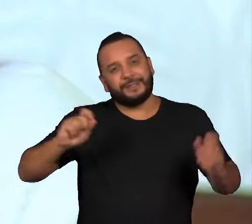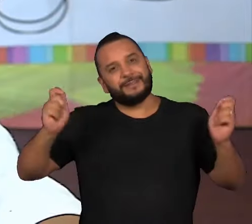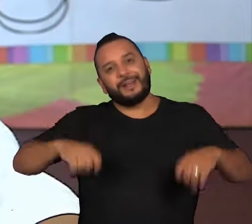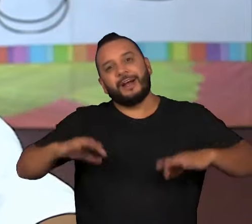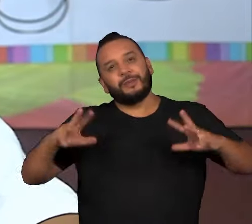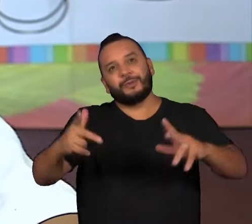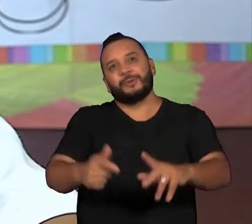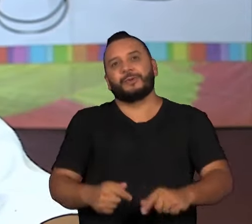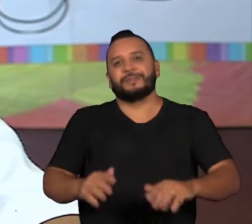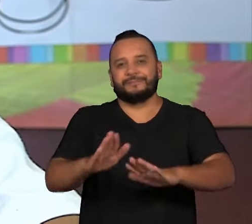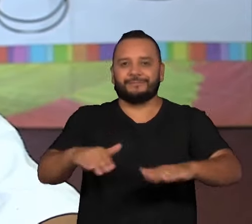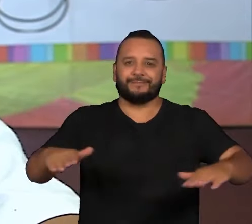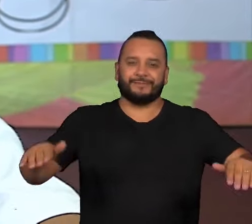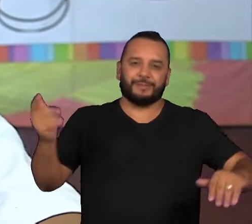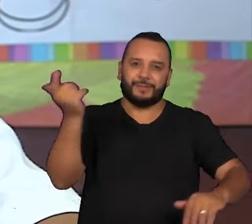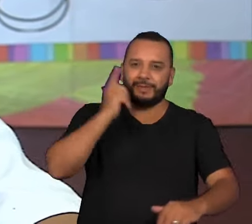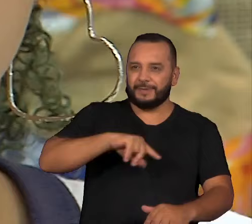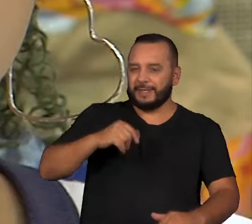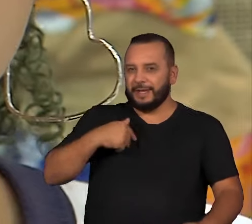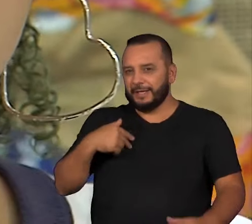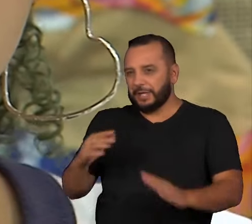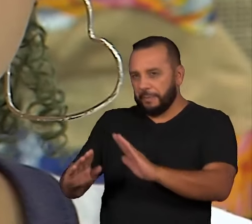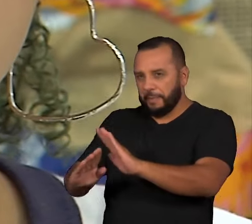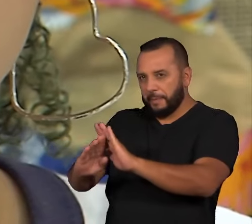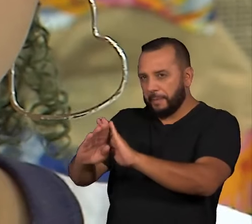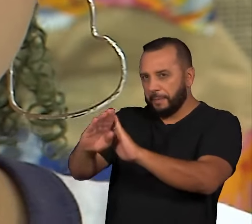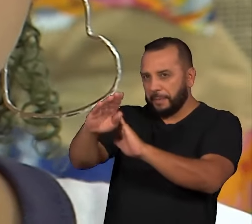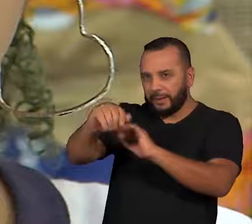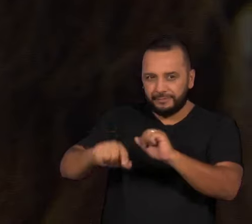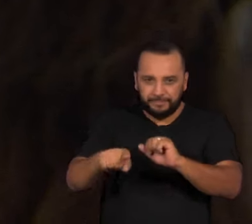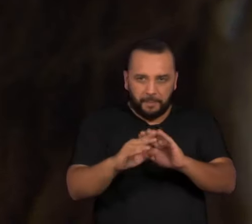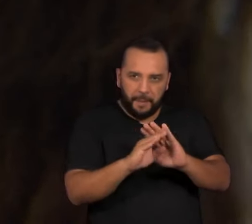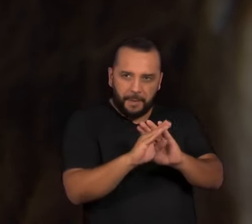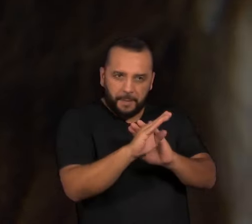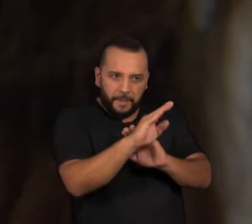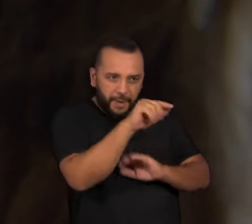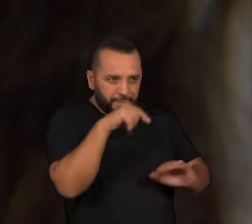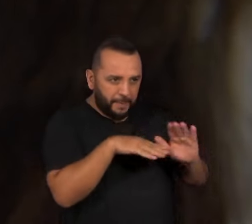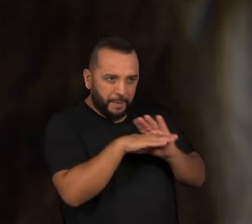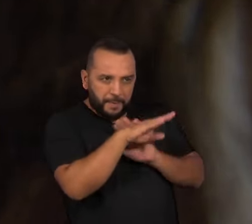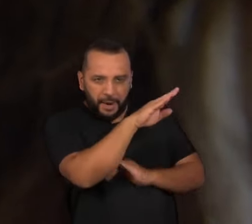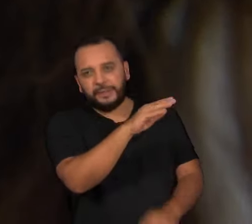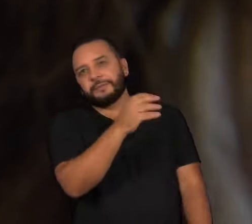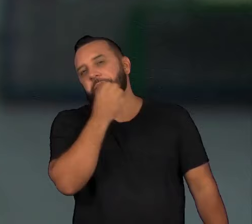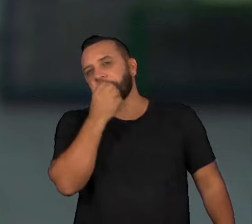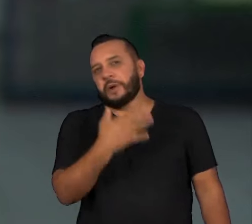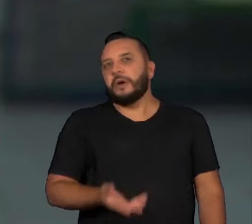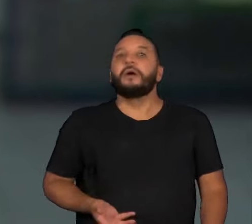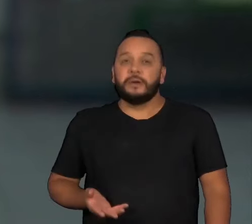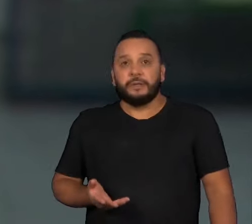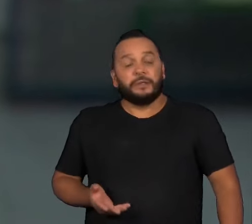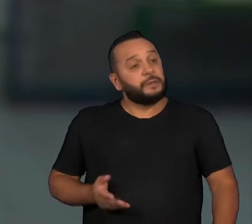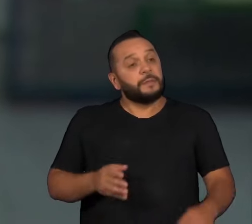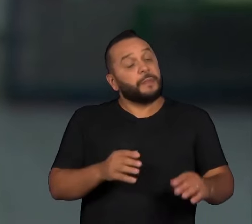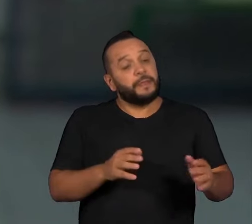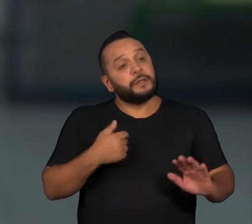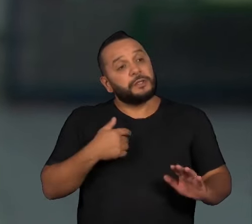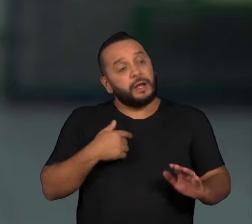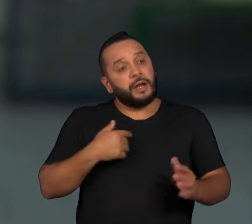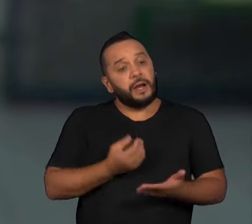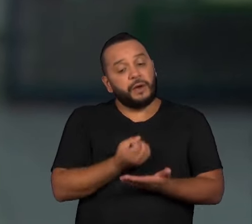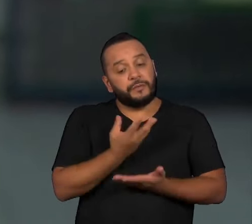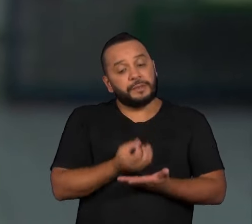desenvolver plenamente com um olhar individualizado. O processo de alfabetização, né, de apropriação da escrita,